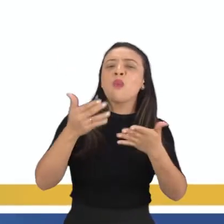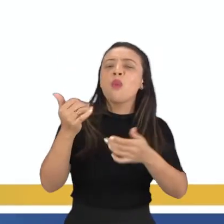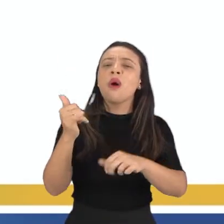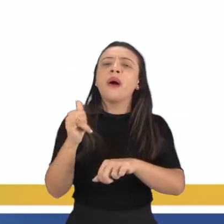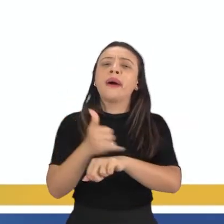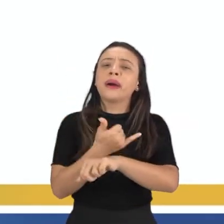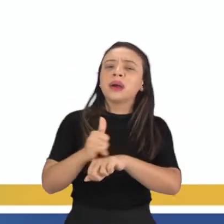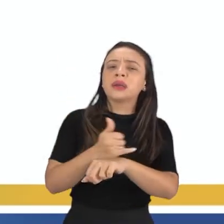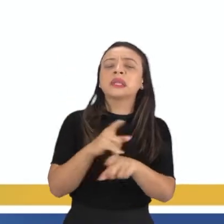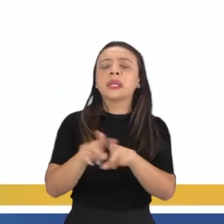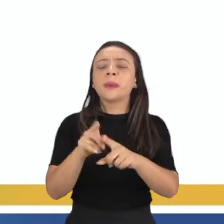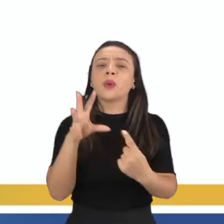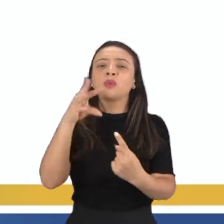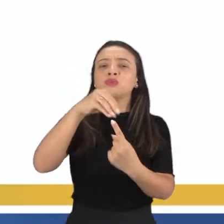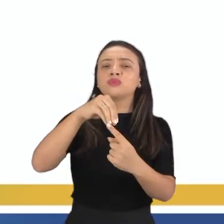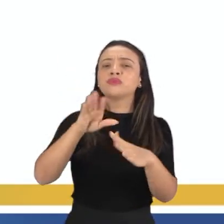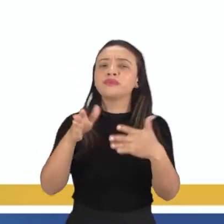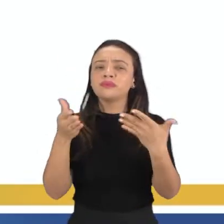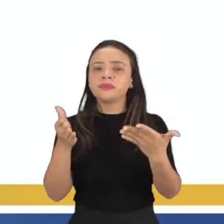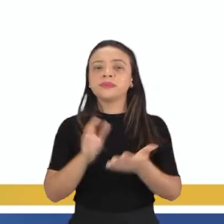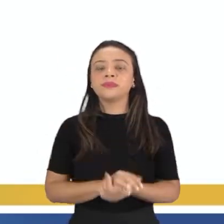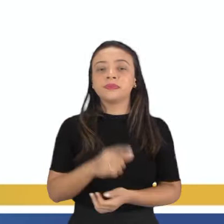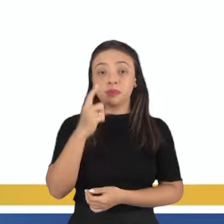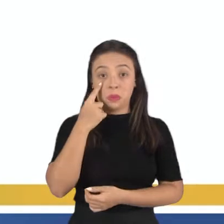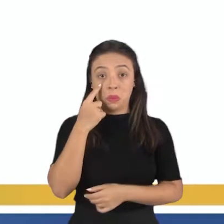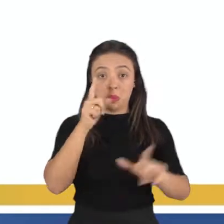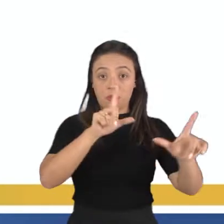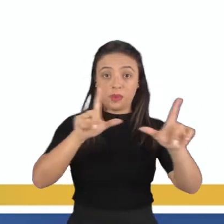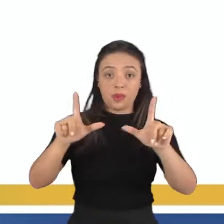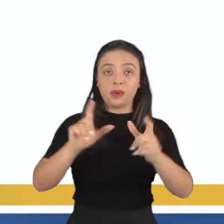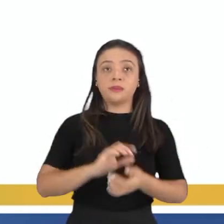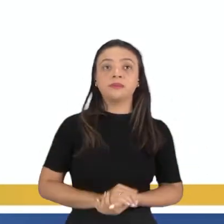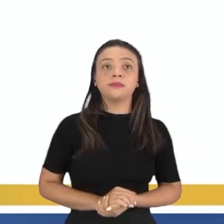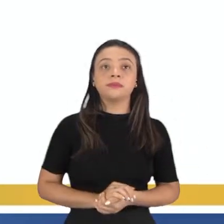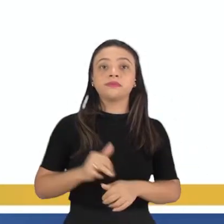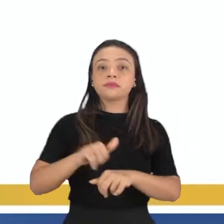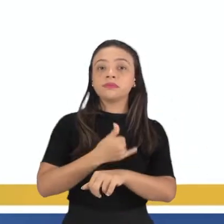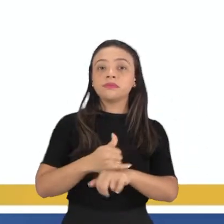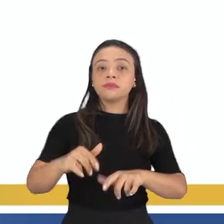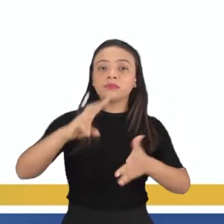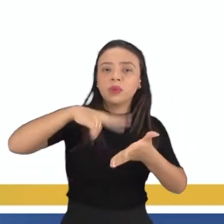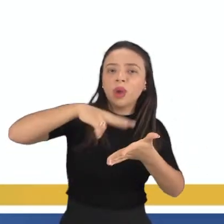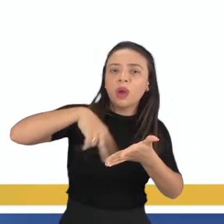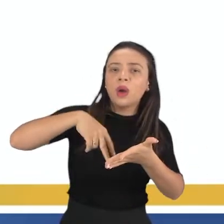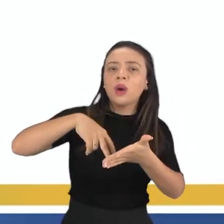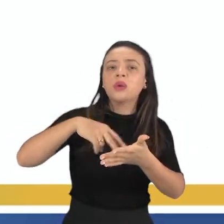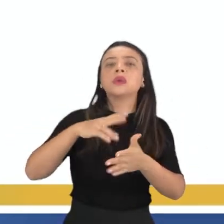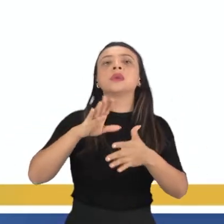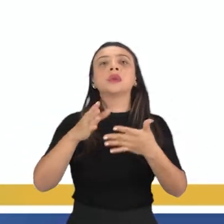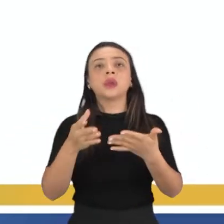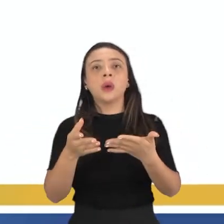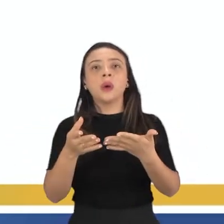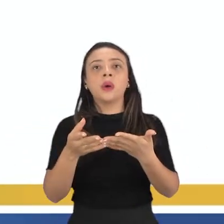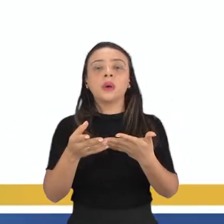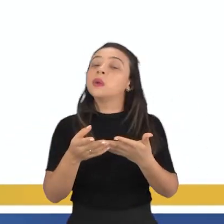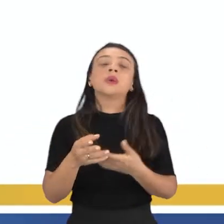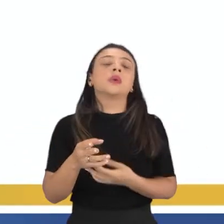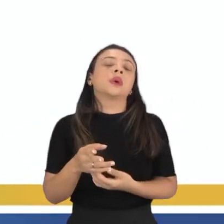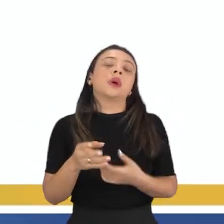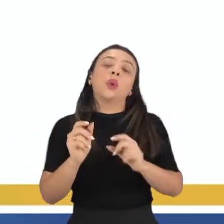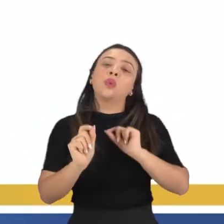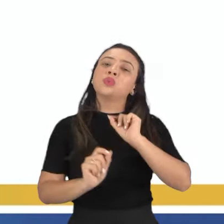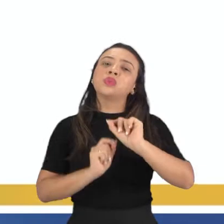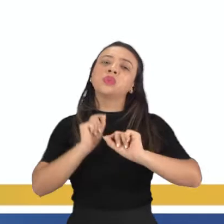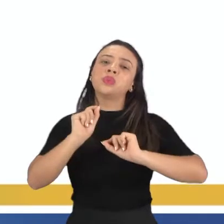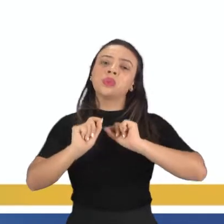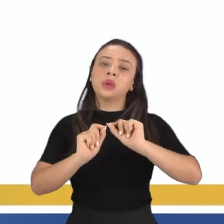estratégias para que elas servem então acompanha aí comigo aí na tela as estratégias de leitura né as técnicas de leitura Como o próprio